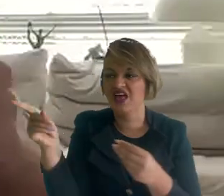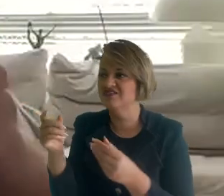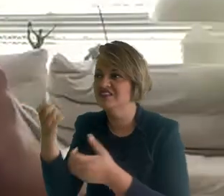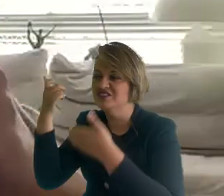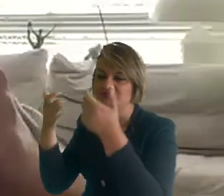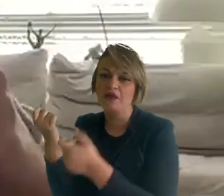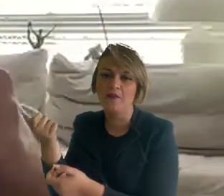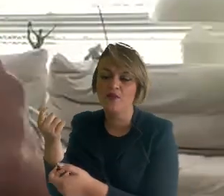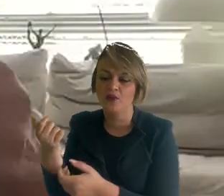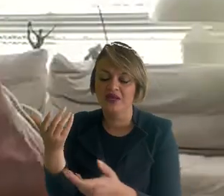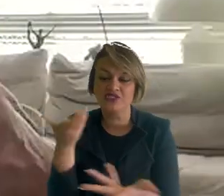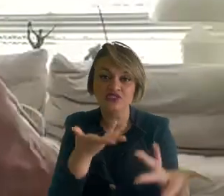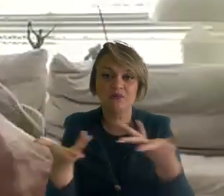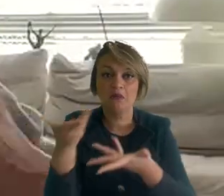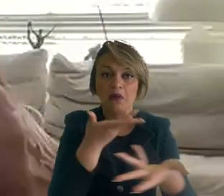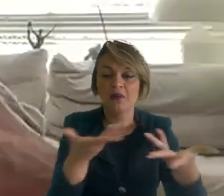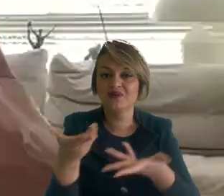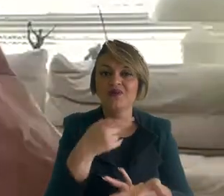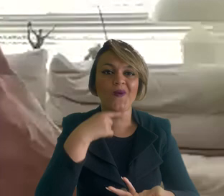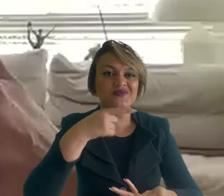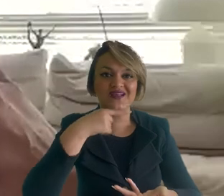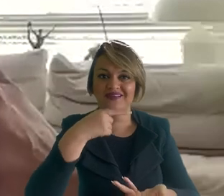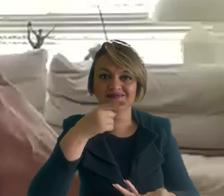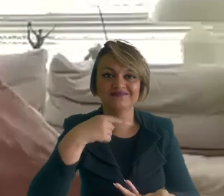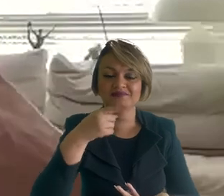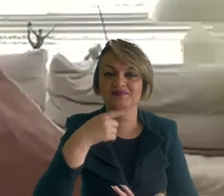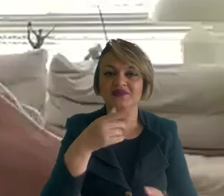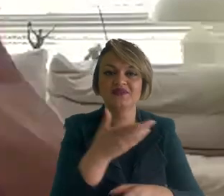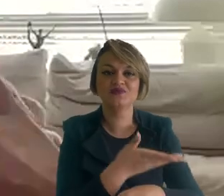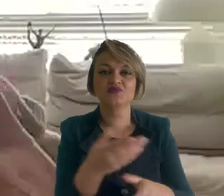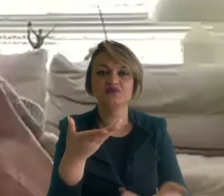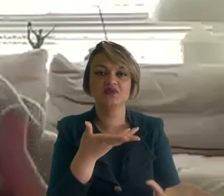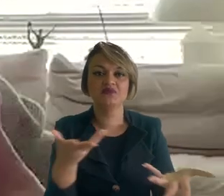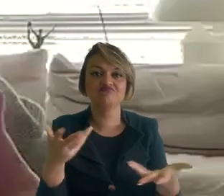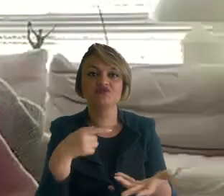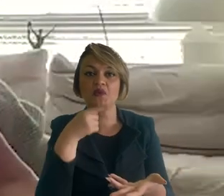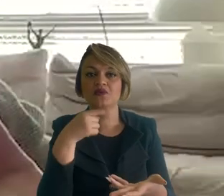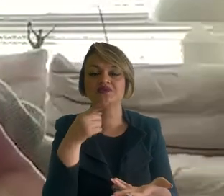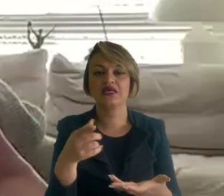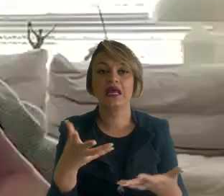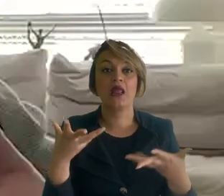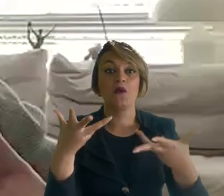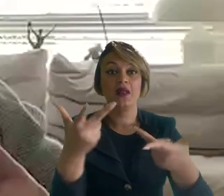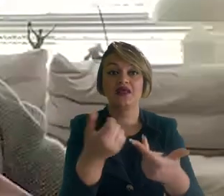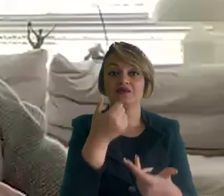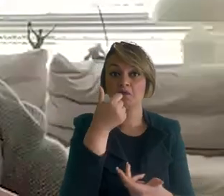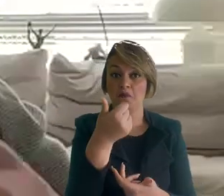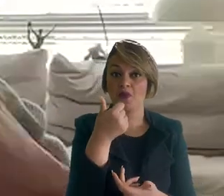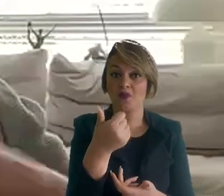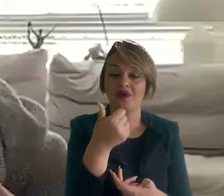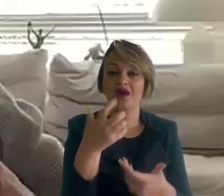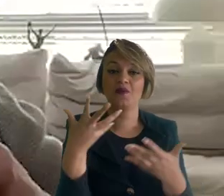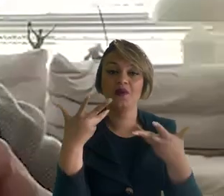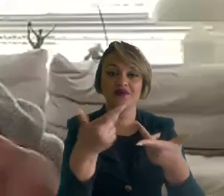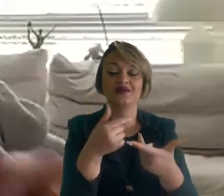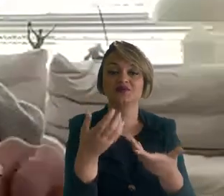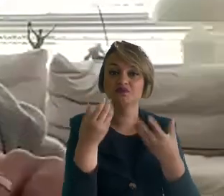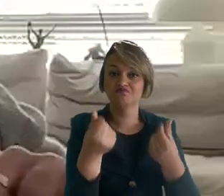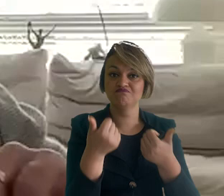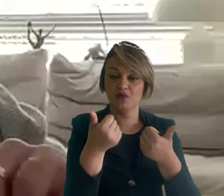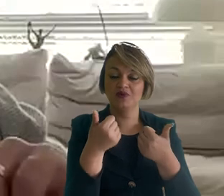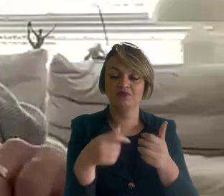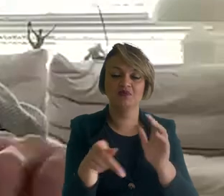trabalhar a linguagem com aquela qualidade expressiva que é a arma